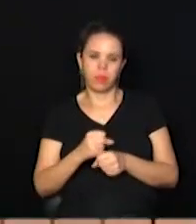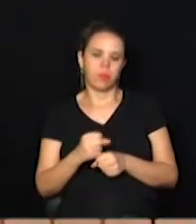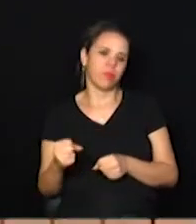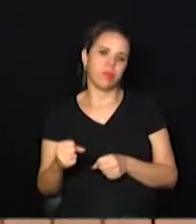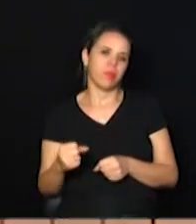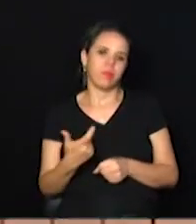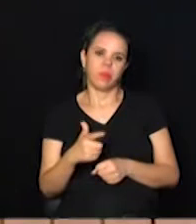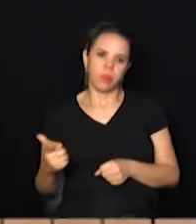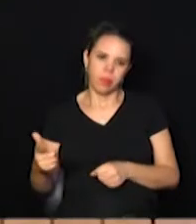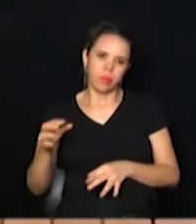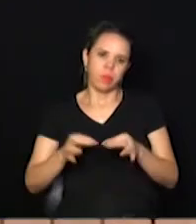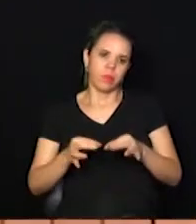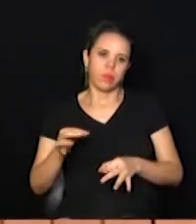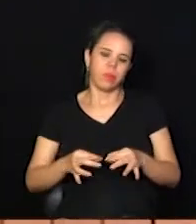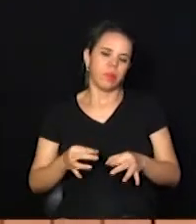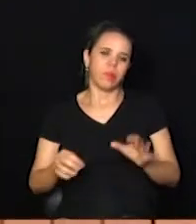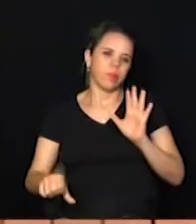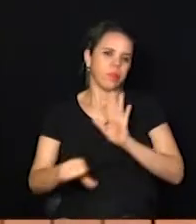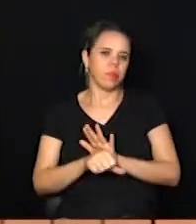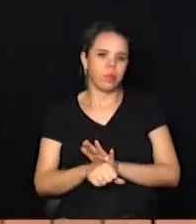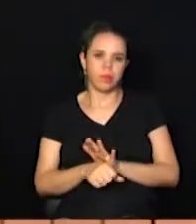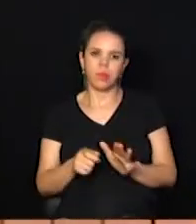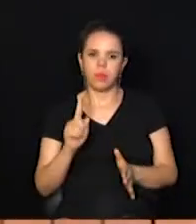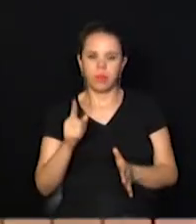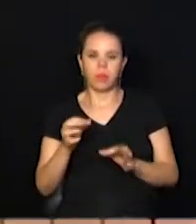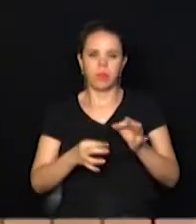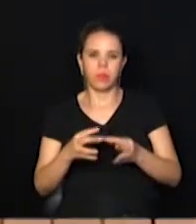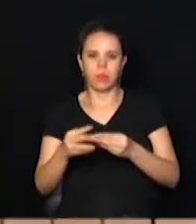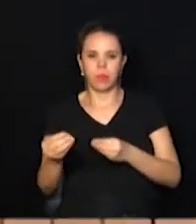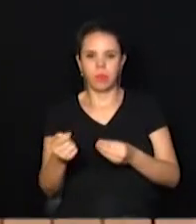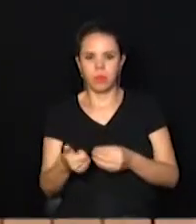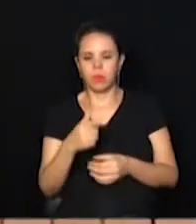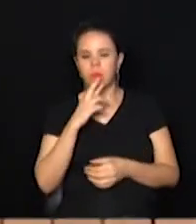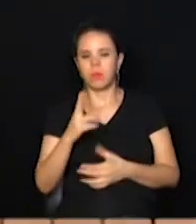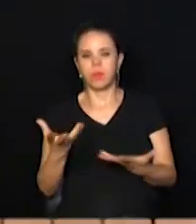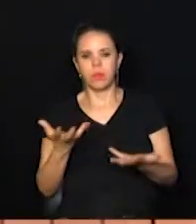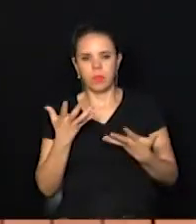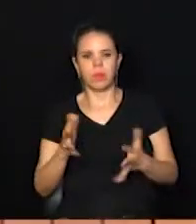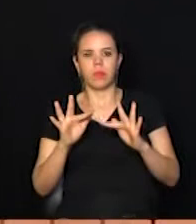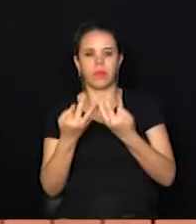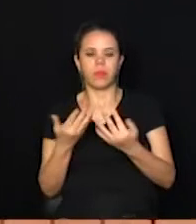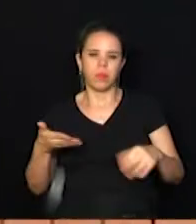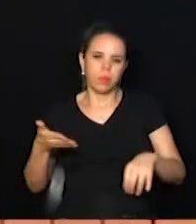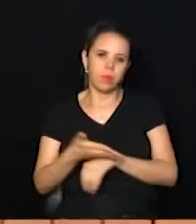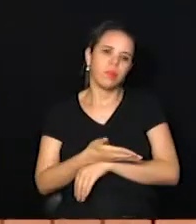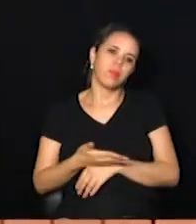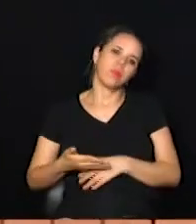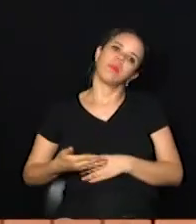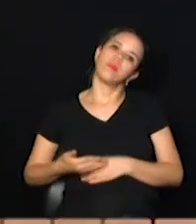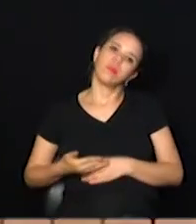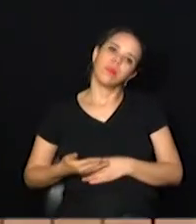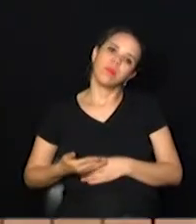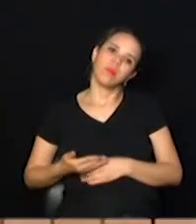impunidade e de um crime que estava a prescrever, então a gente busca respostas, a família entrou na